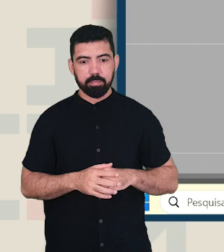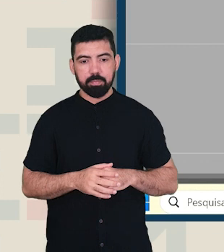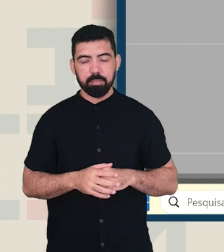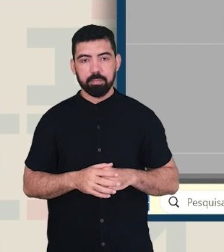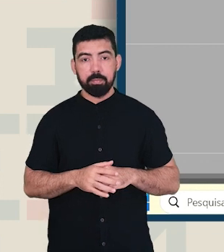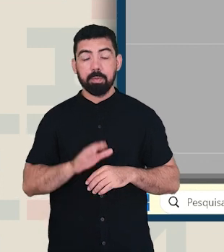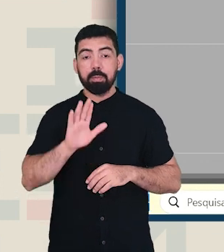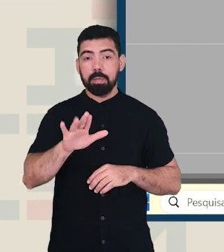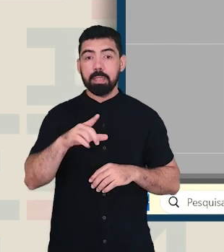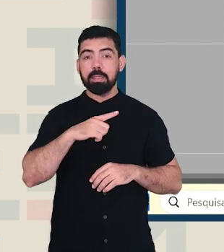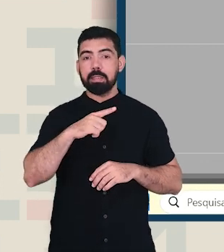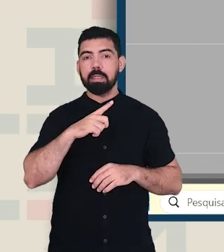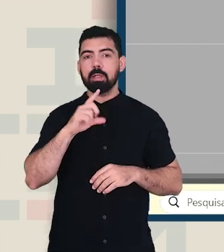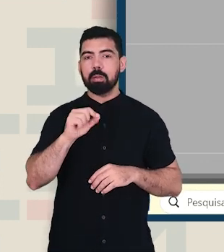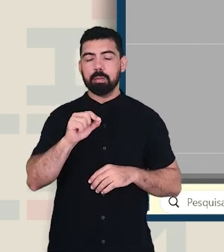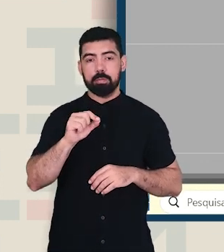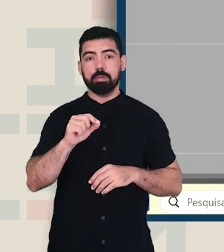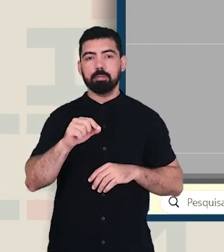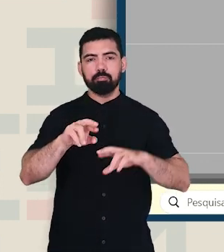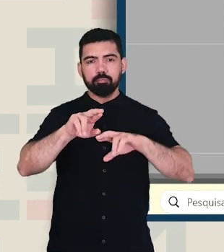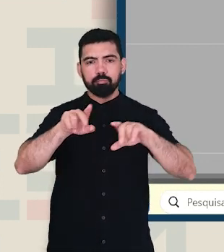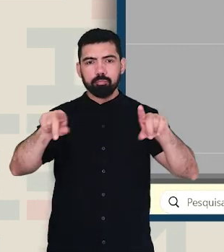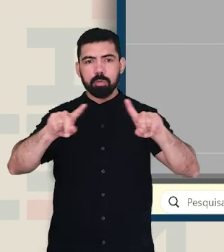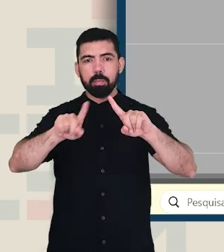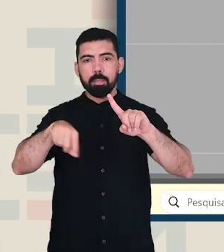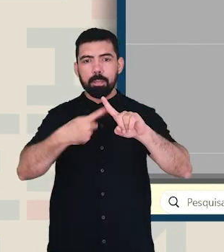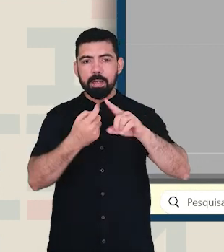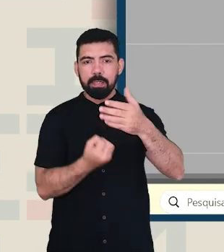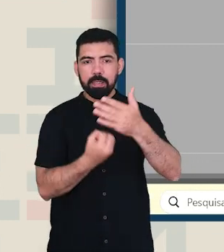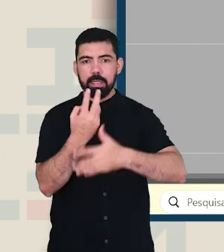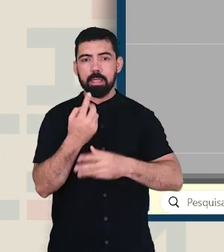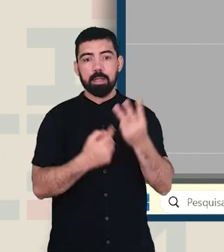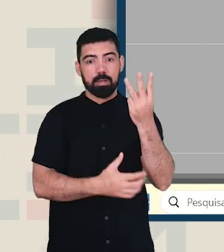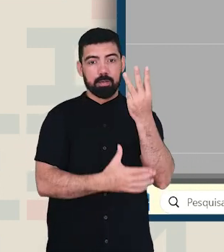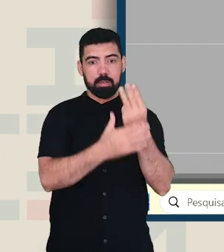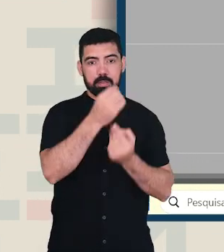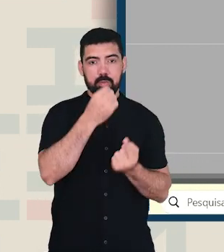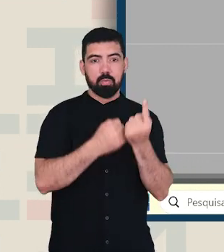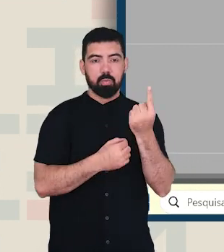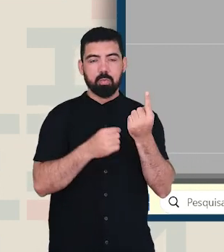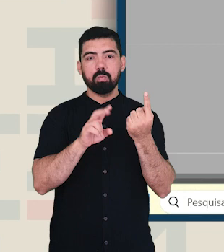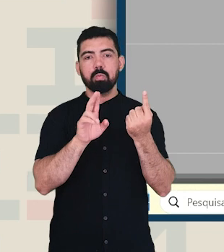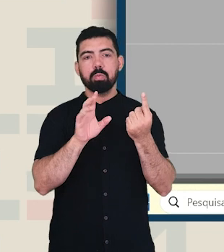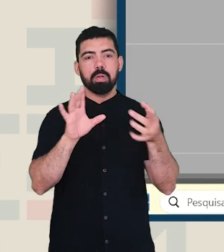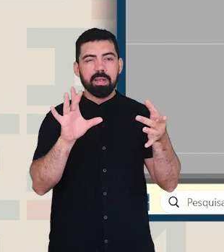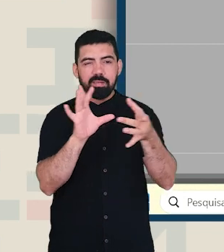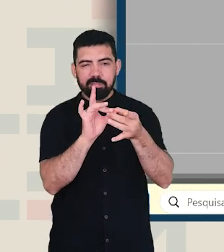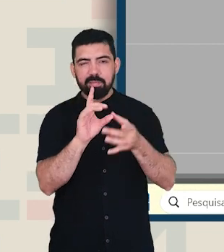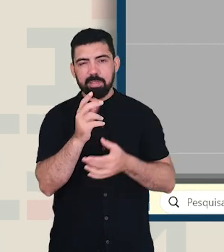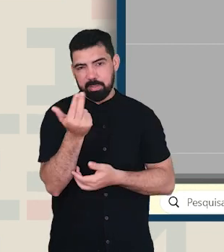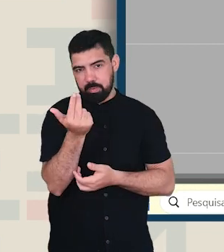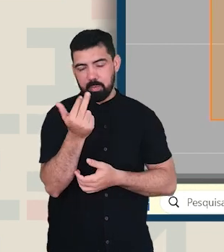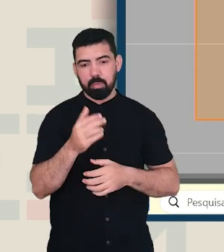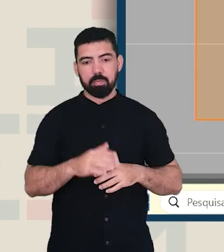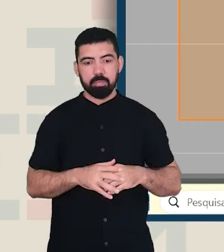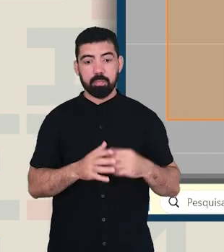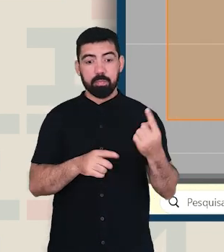comportamento diferente, mas criando uma única sonoridade toda junta, como se fosse um acorde. Este primeiro